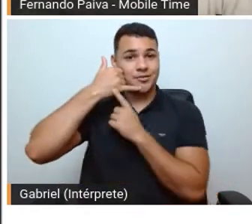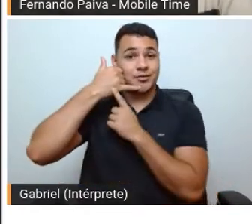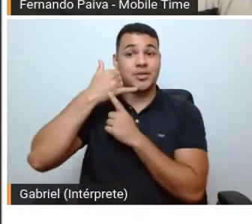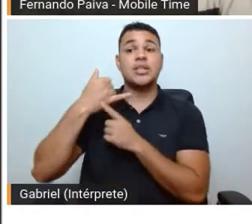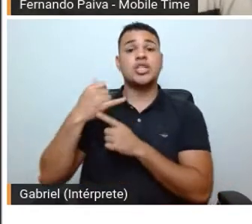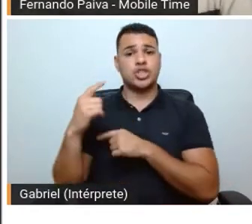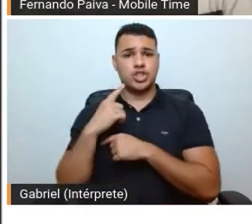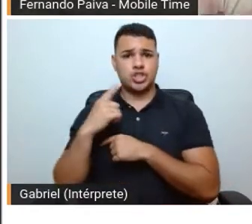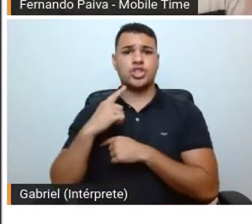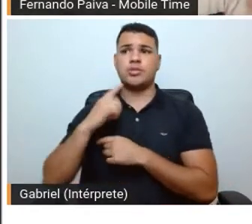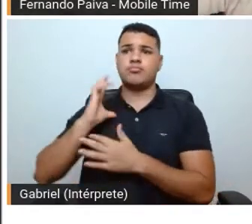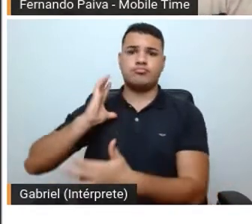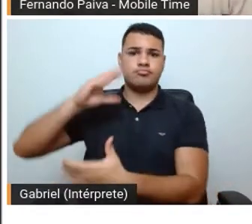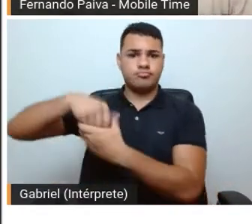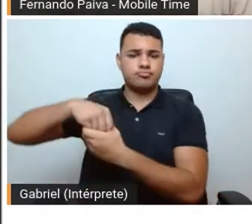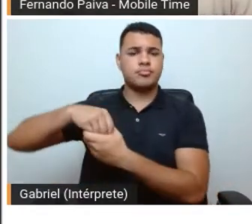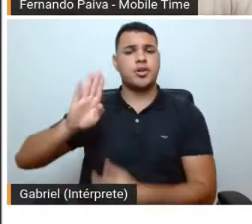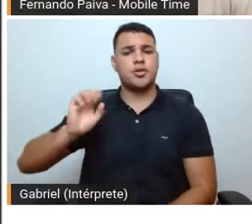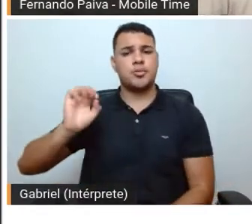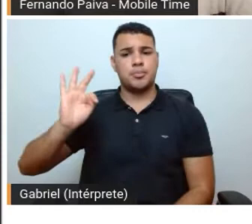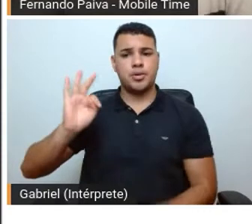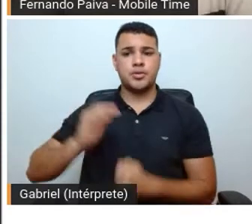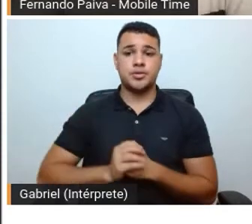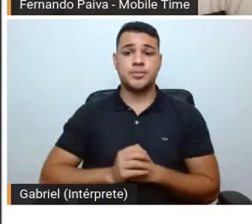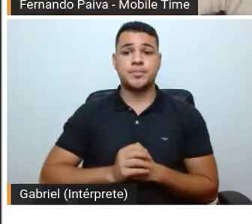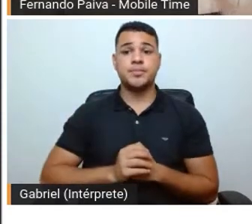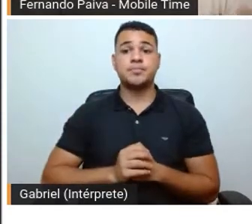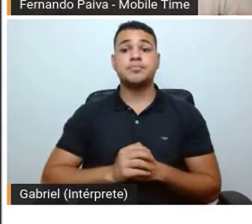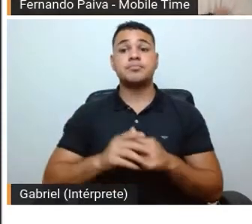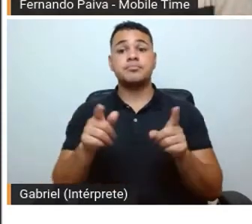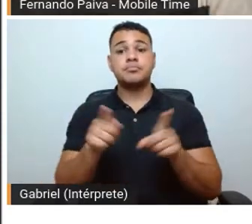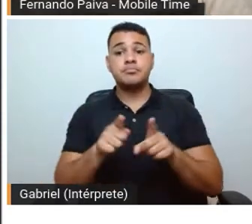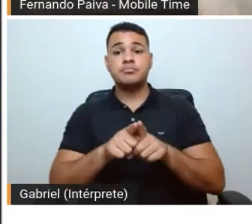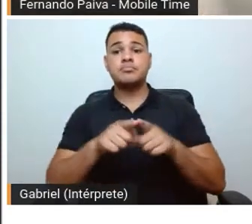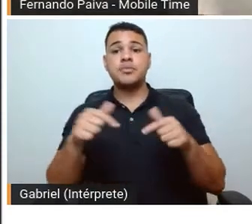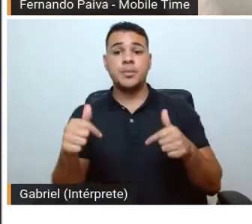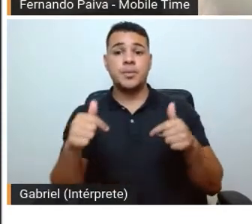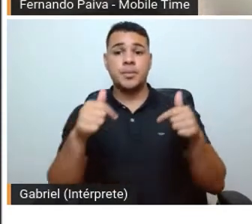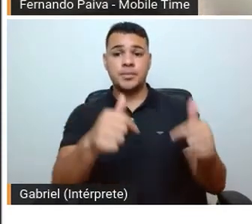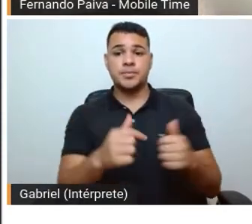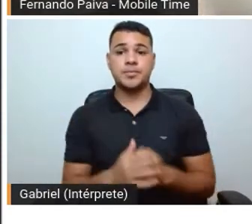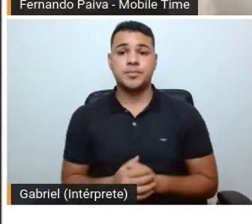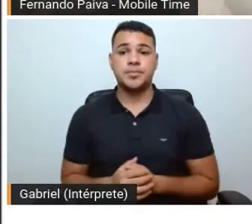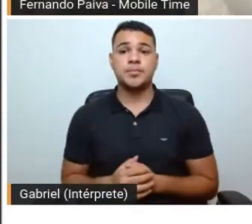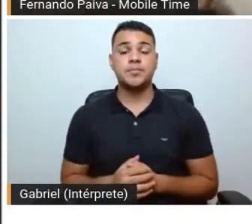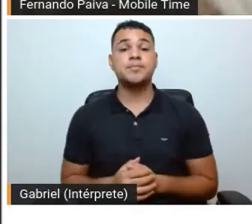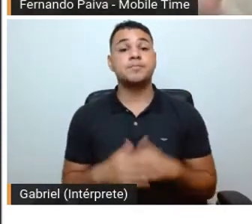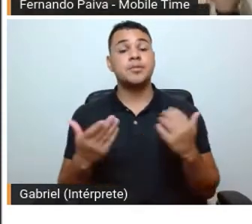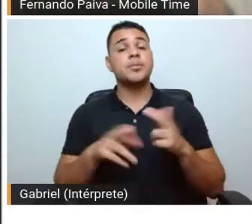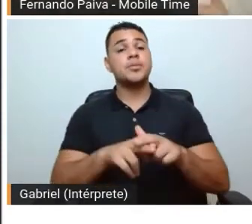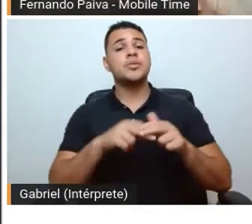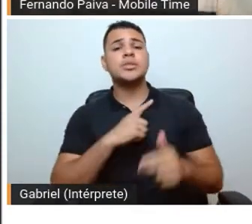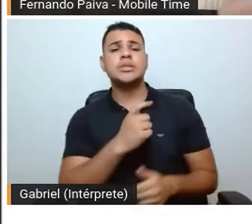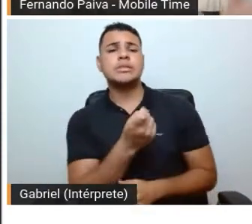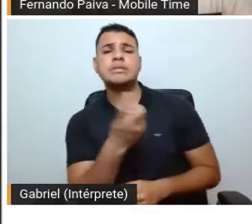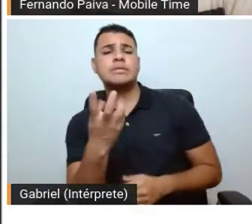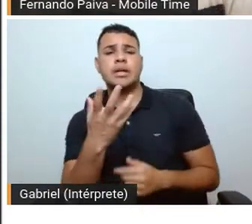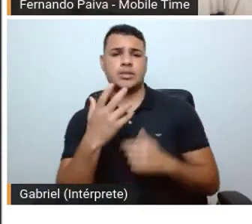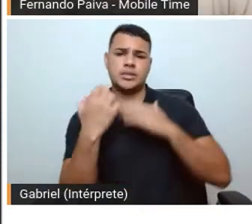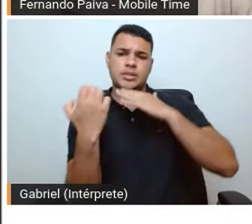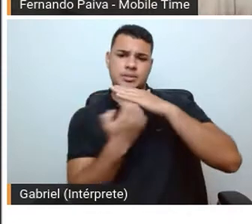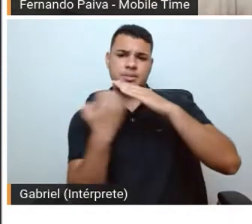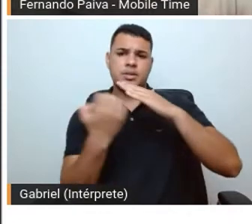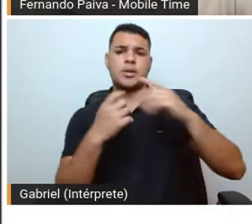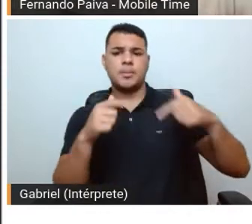de aplicativos é integradores de SMS algumas das maiores empresas de posições do Brasil já tinha uma história prévio